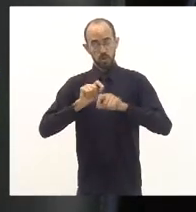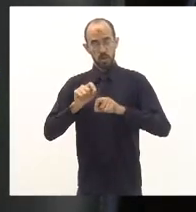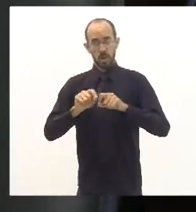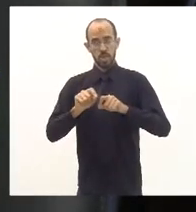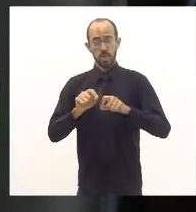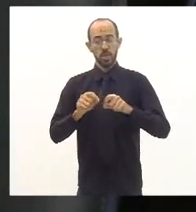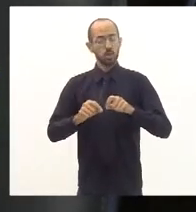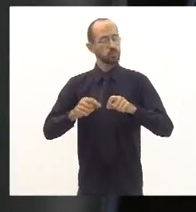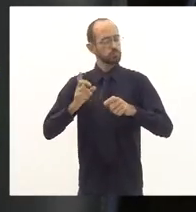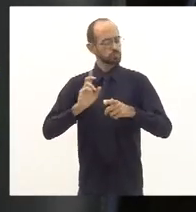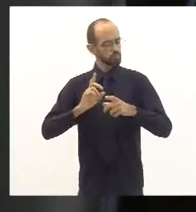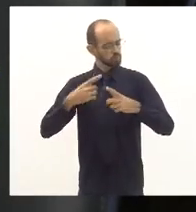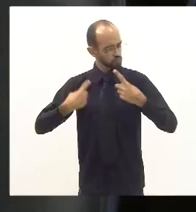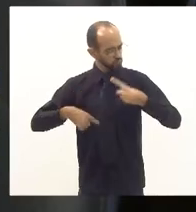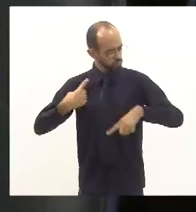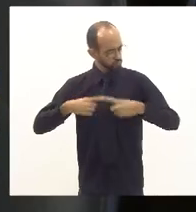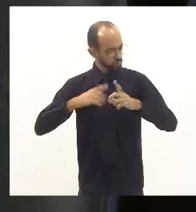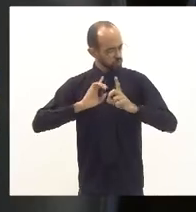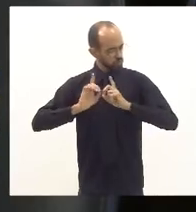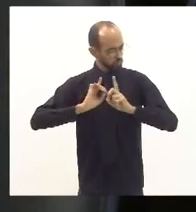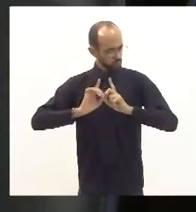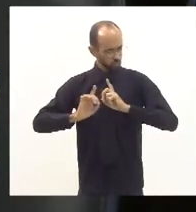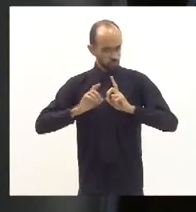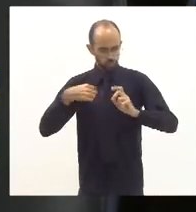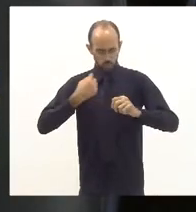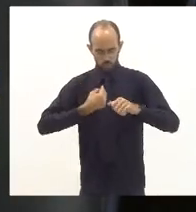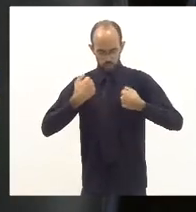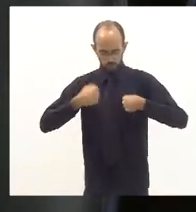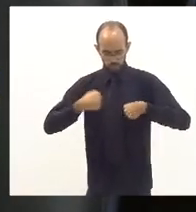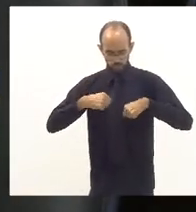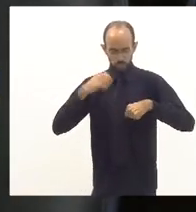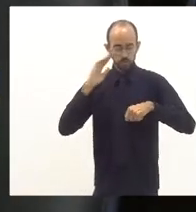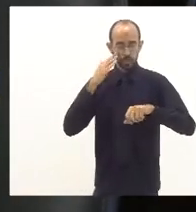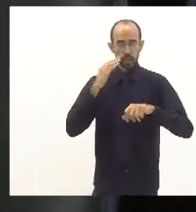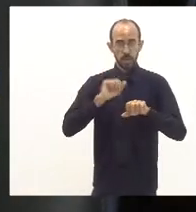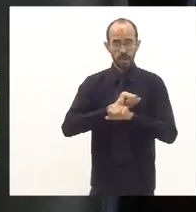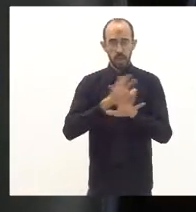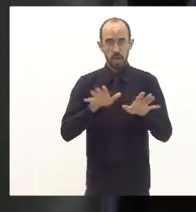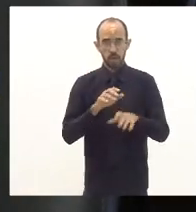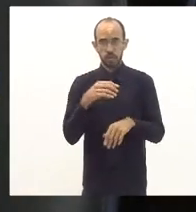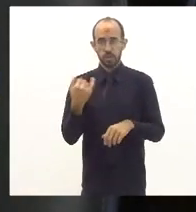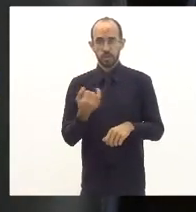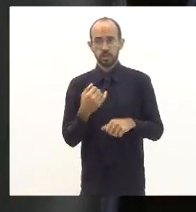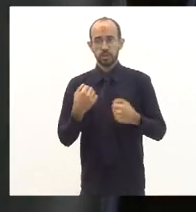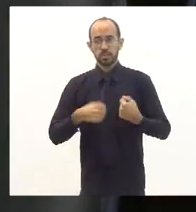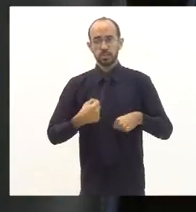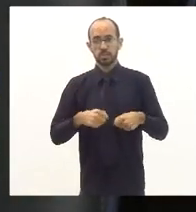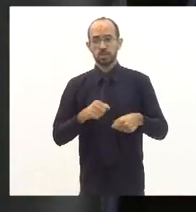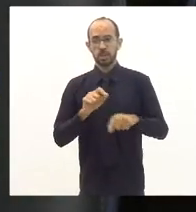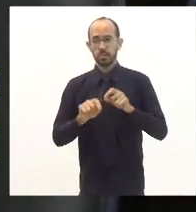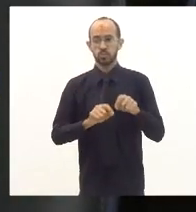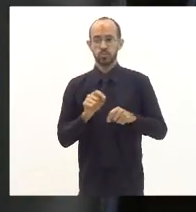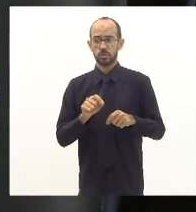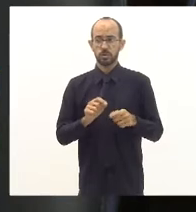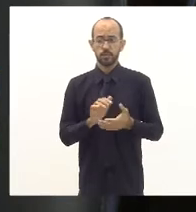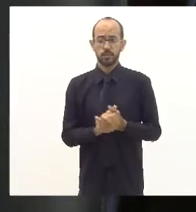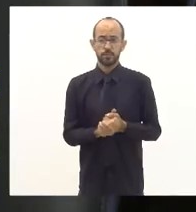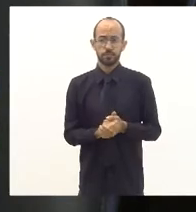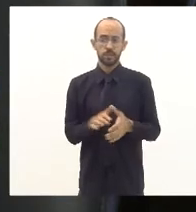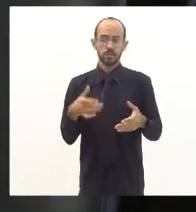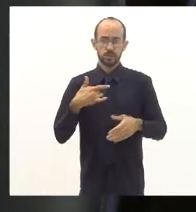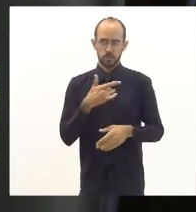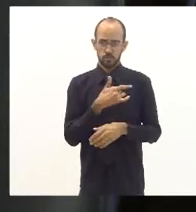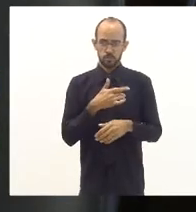discussão, e a gente precisa e entende a importância da inclusão dessa discussão também junto com a saúde